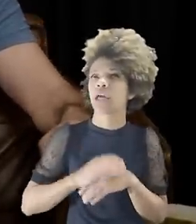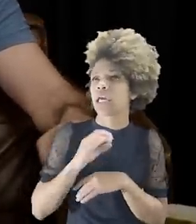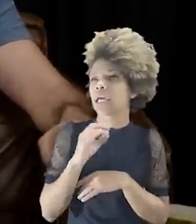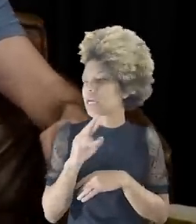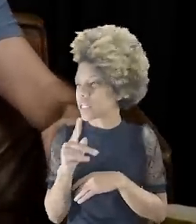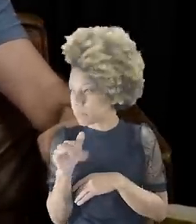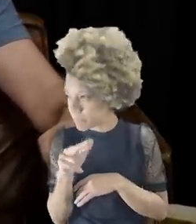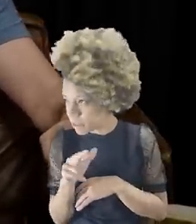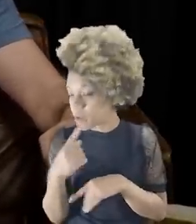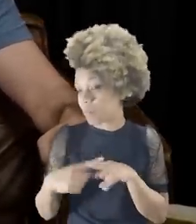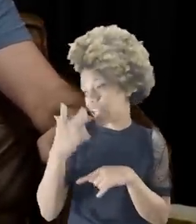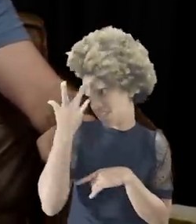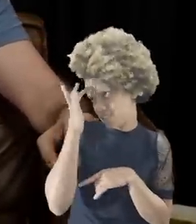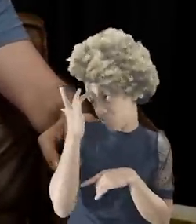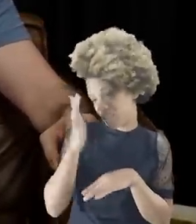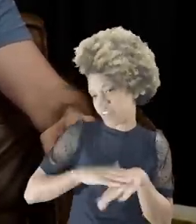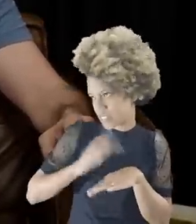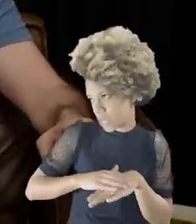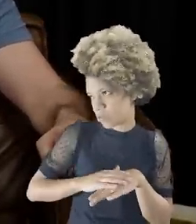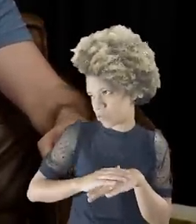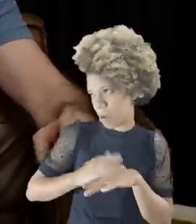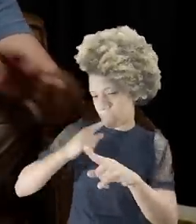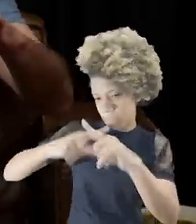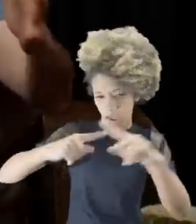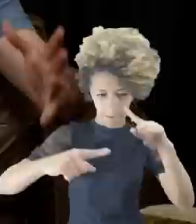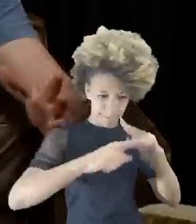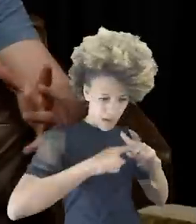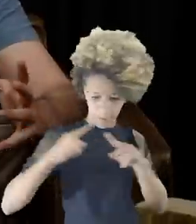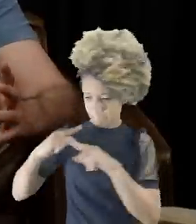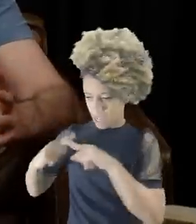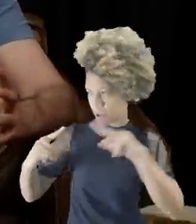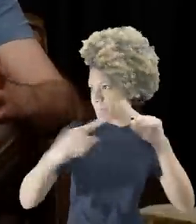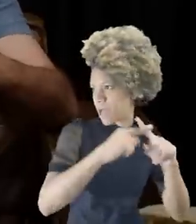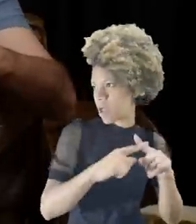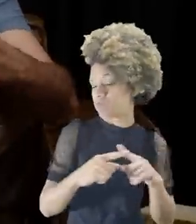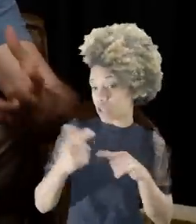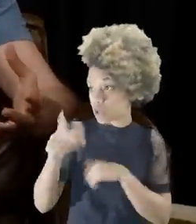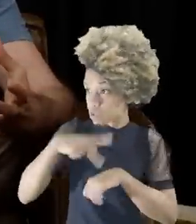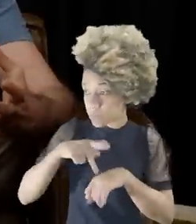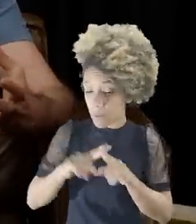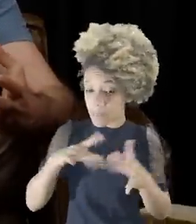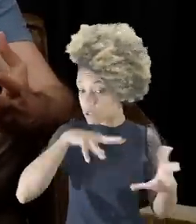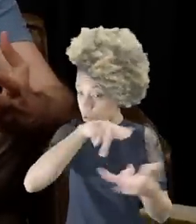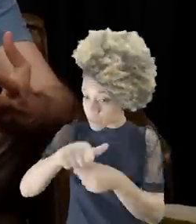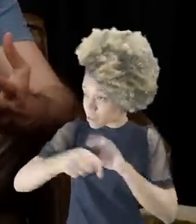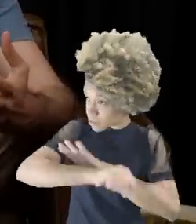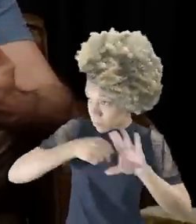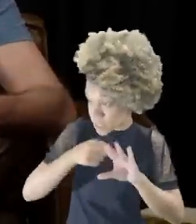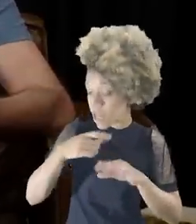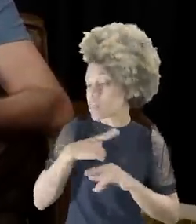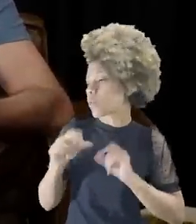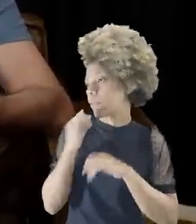depois do futebol por causa da índia que tem muita gente fazendo né enfim outros países também mas globalizado é o basquete Então